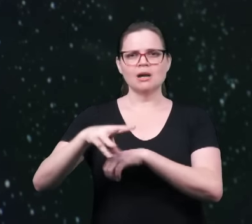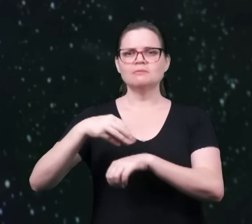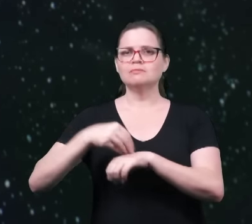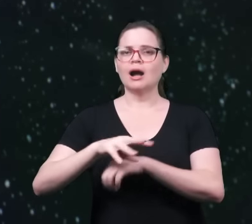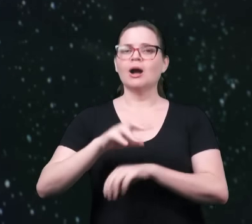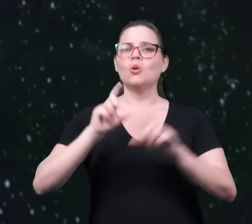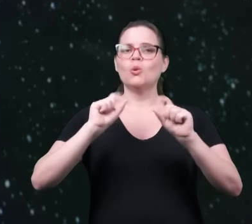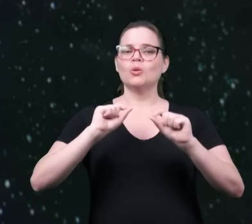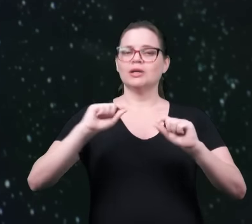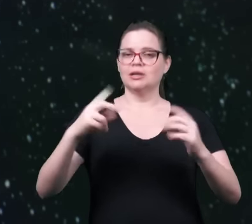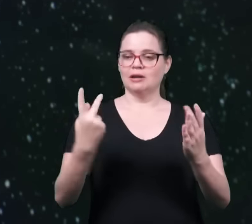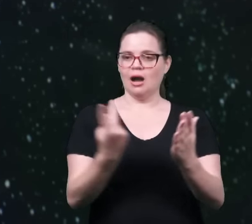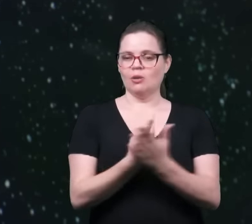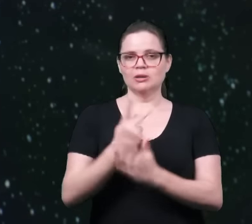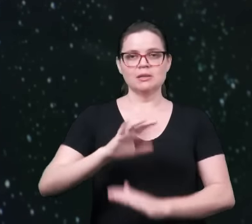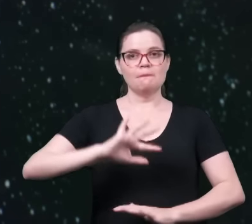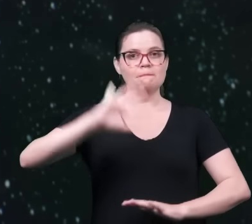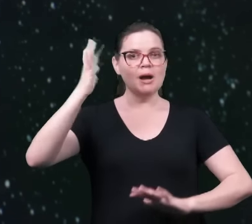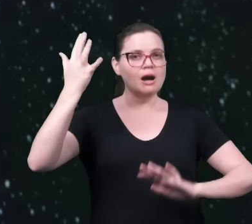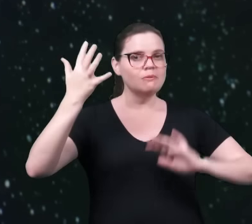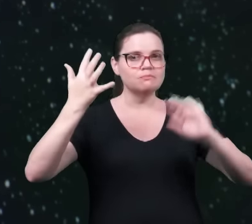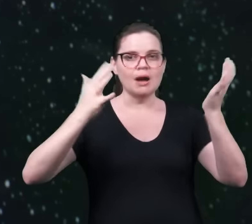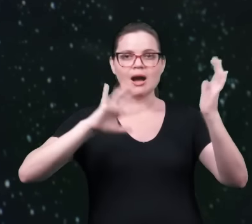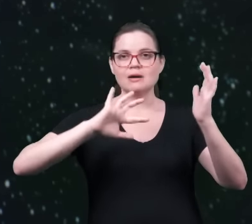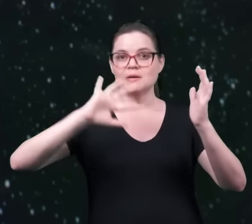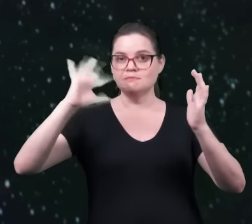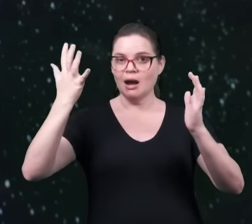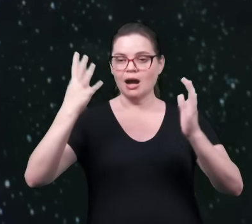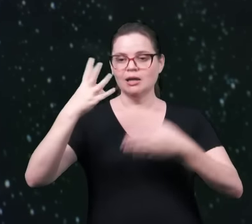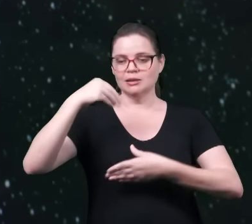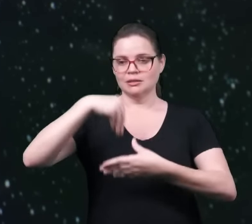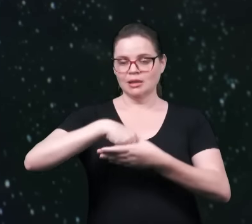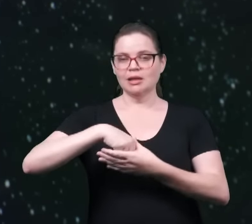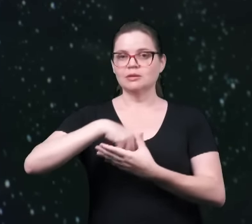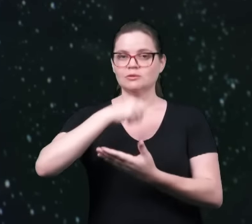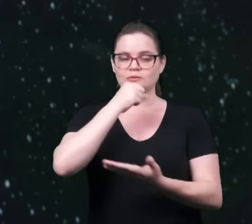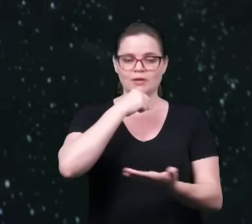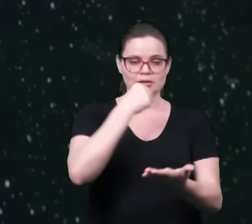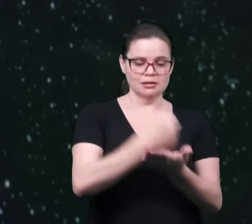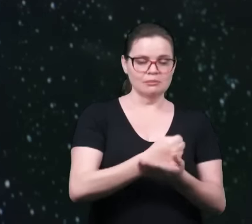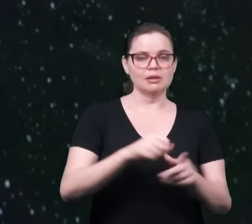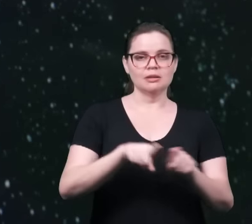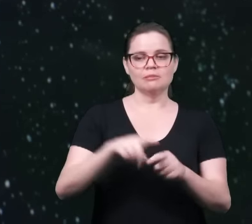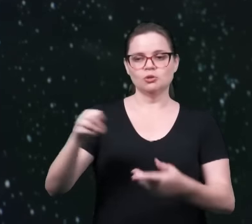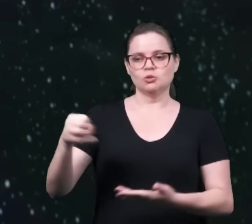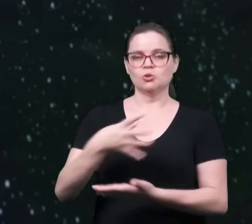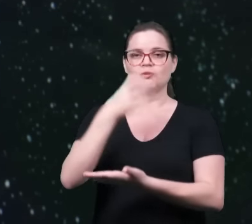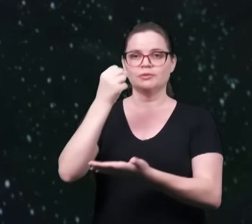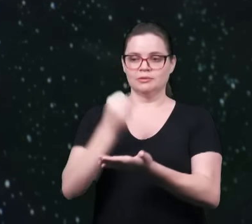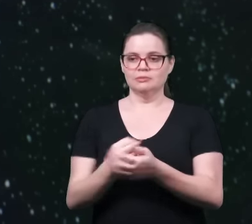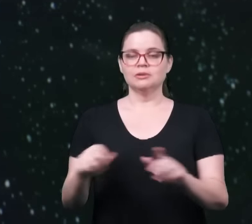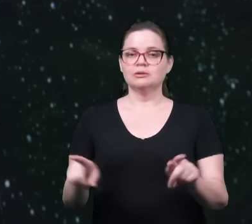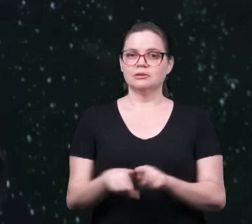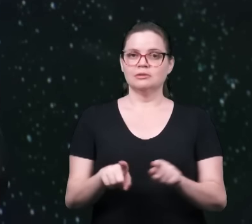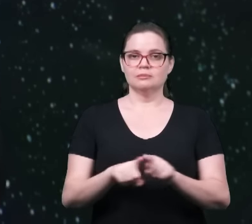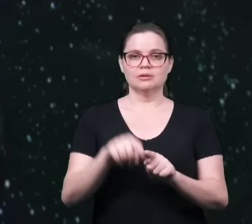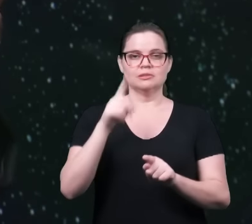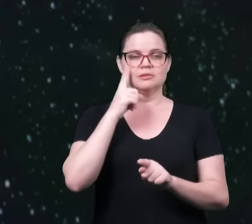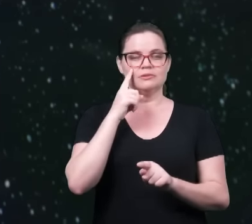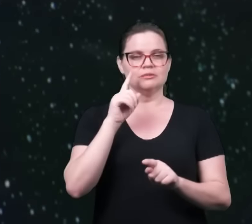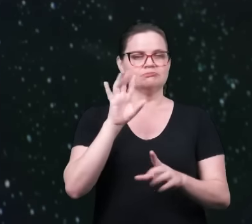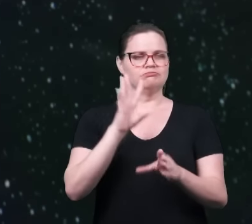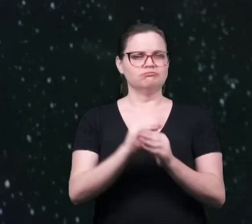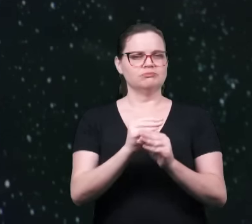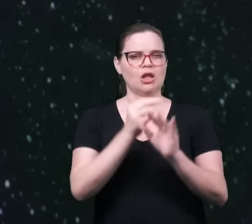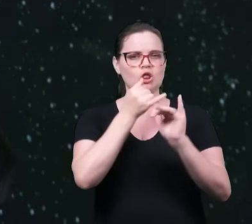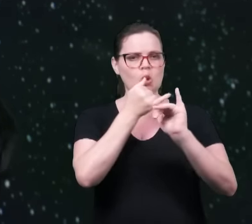e o tempo, não só no Velho Testamento, mas no Novo Testamento, o tempo profético, né? Então, quando a gente fala de trombeta, fala de um